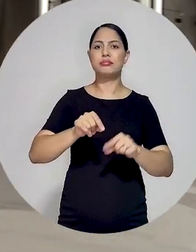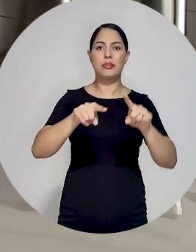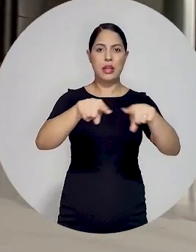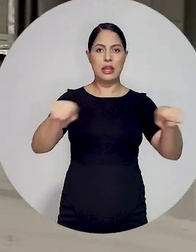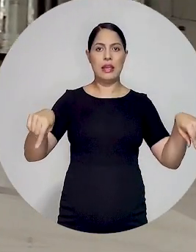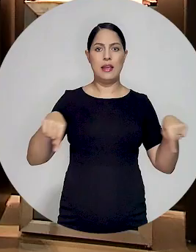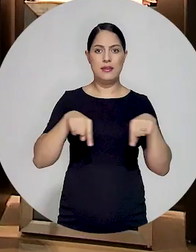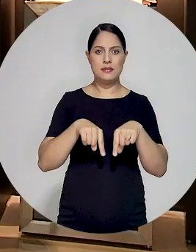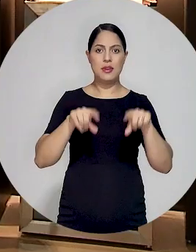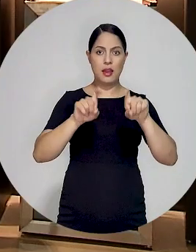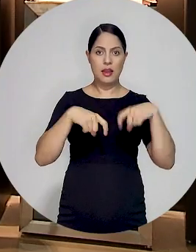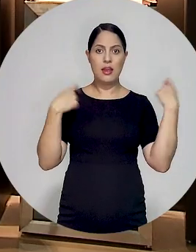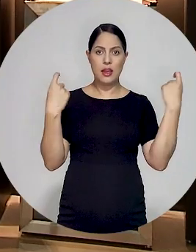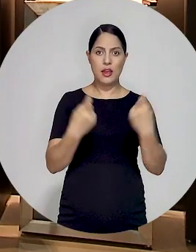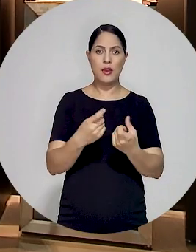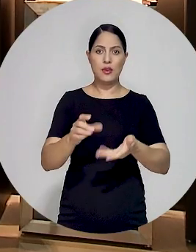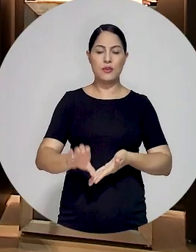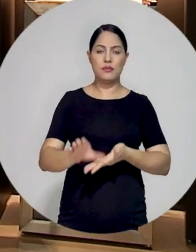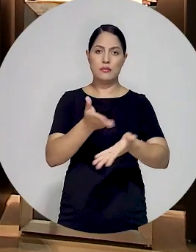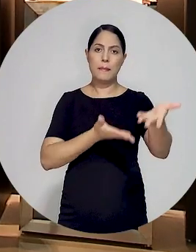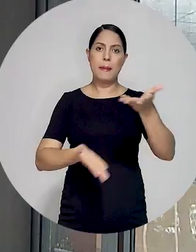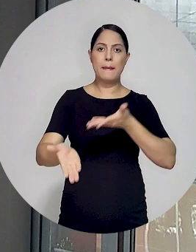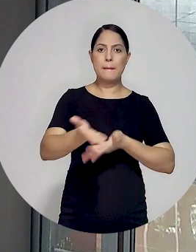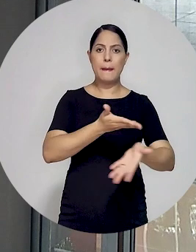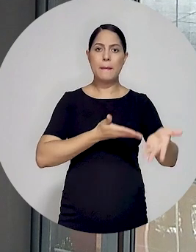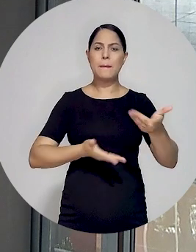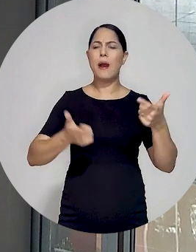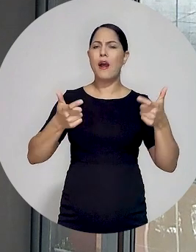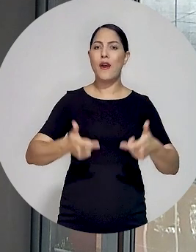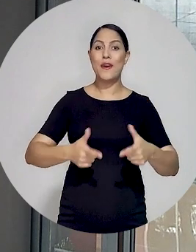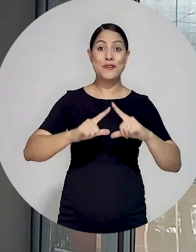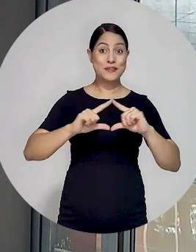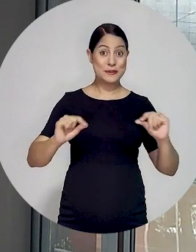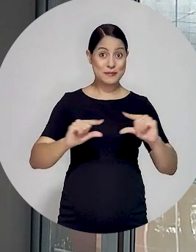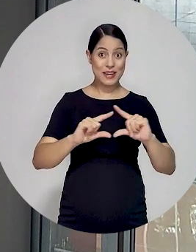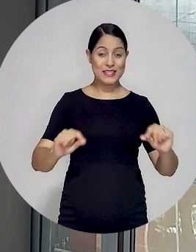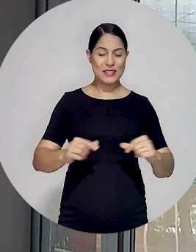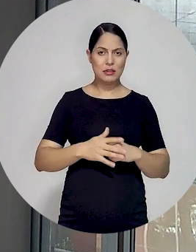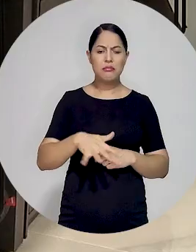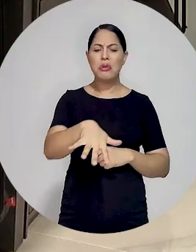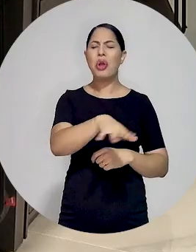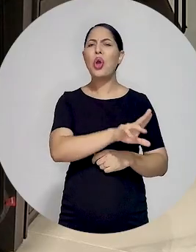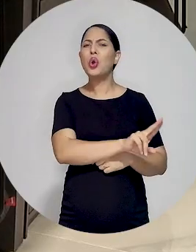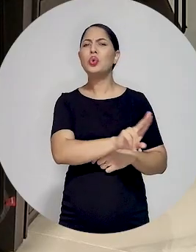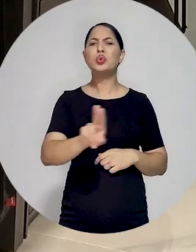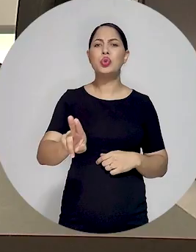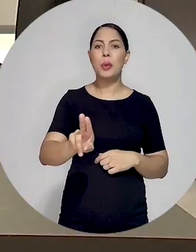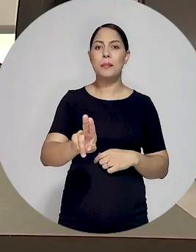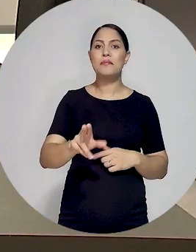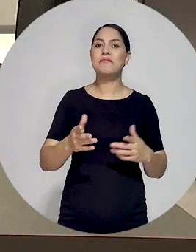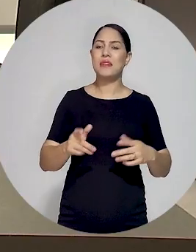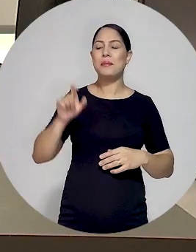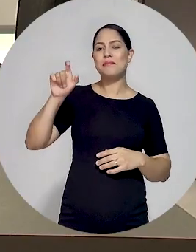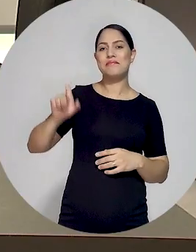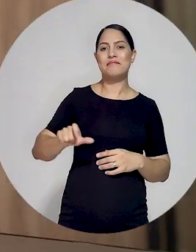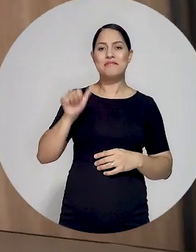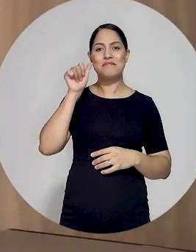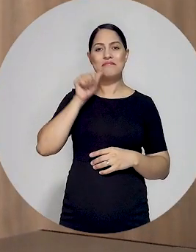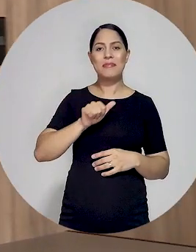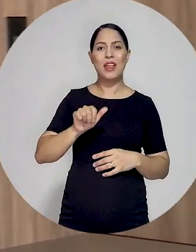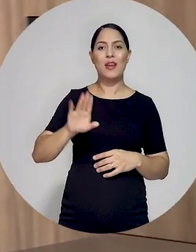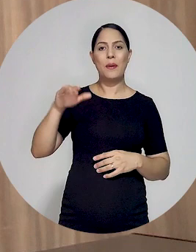recepção, a sala de reunião dos conselheiros e um protocolo na sede da OAB Nacional em Brasília. O nome dado ao lugar é